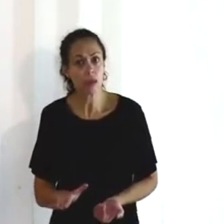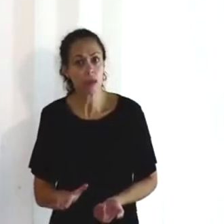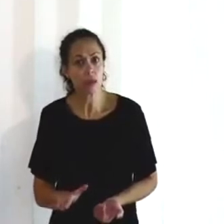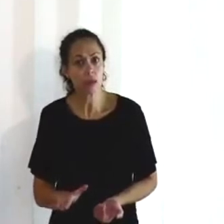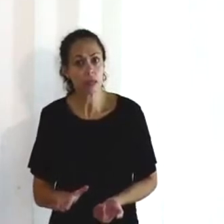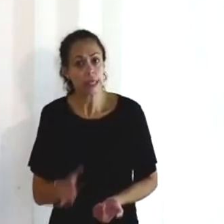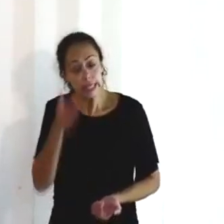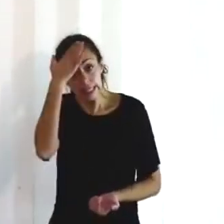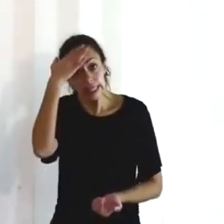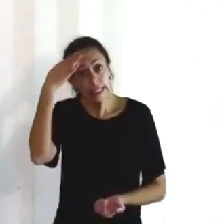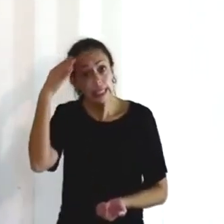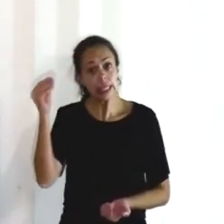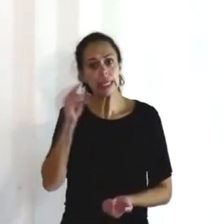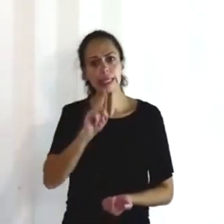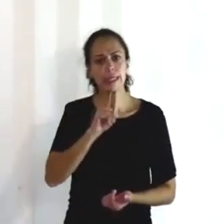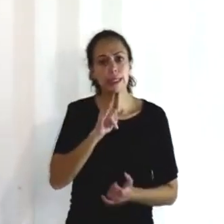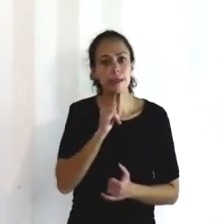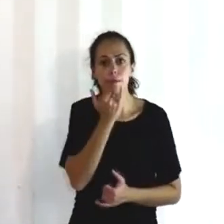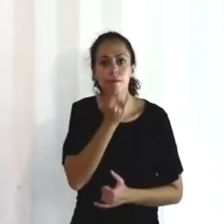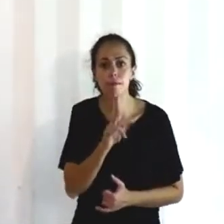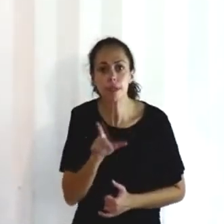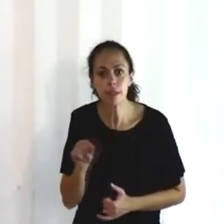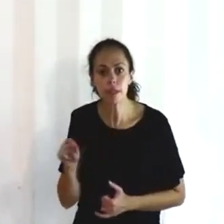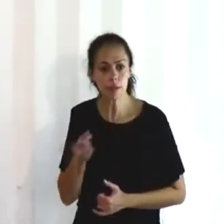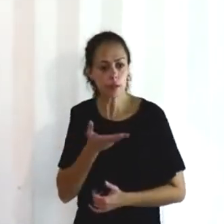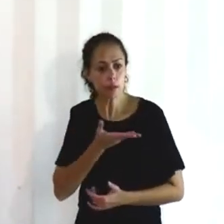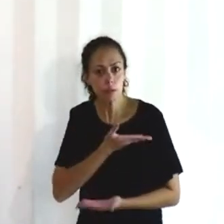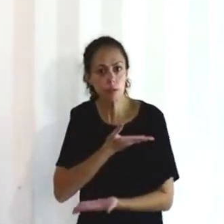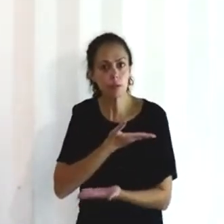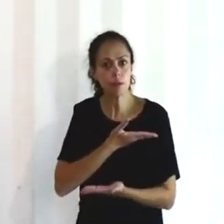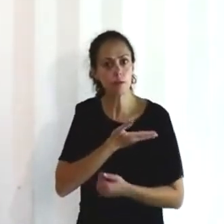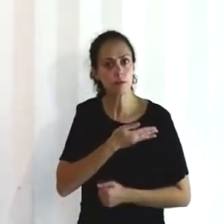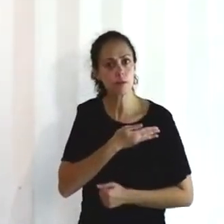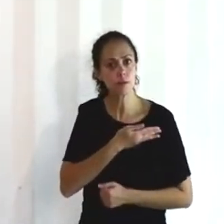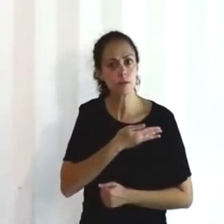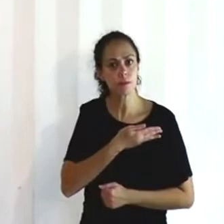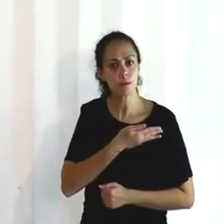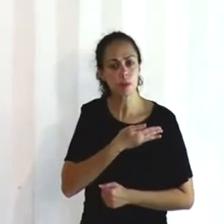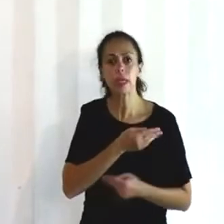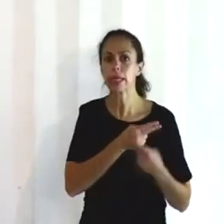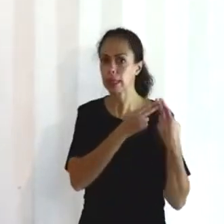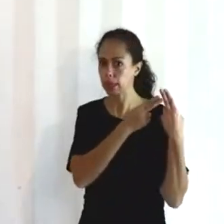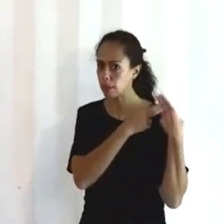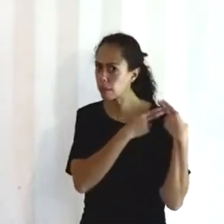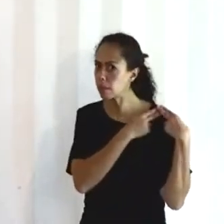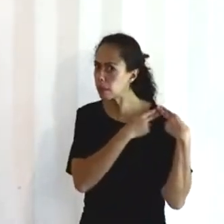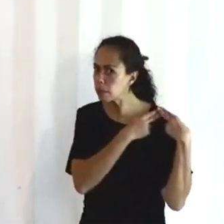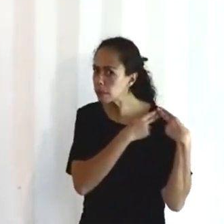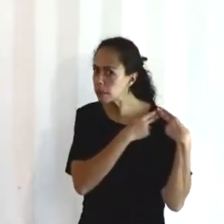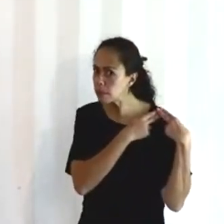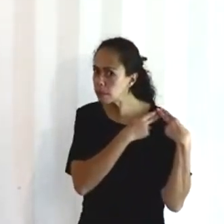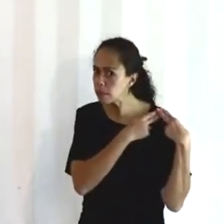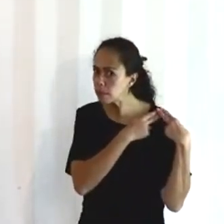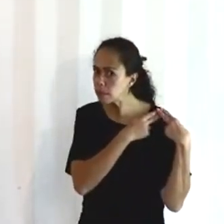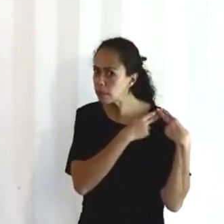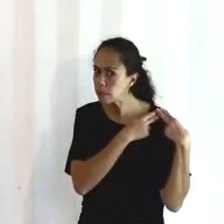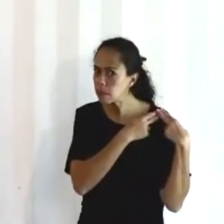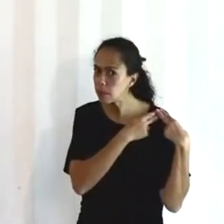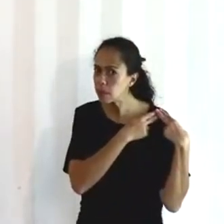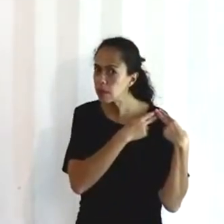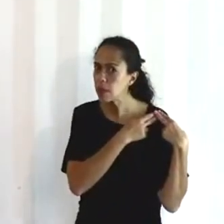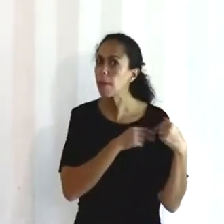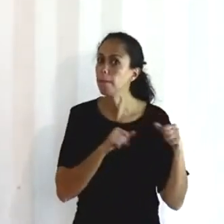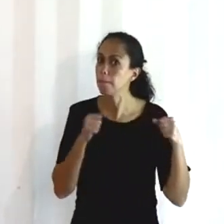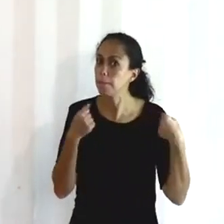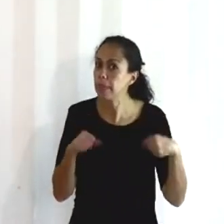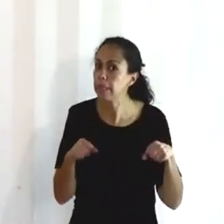cristianismo, só o cristianismo que é para o seu bem. A responsabilidade vem da palavra devia. O Senhor disse, eu